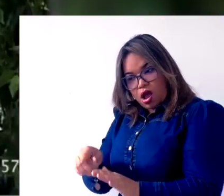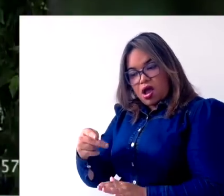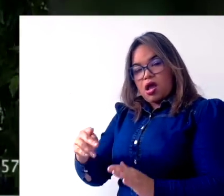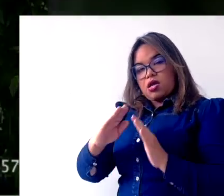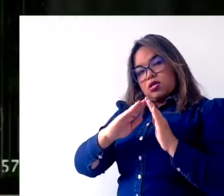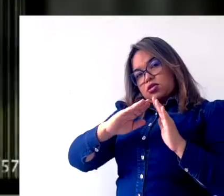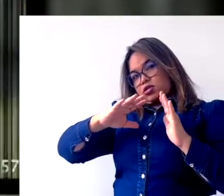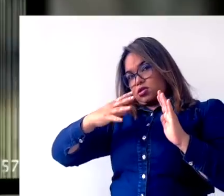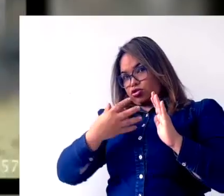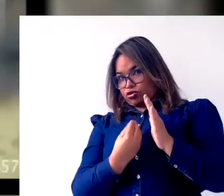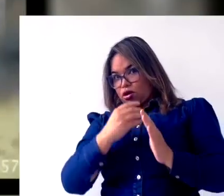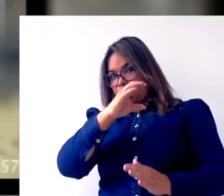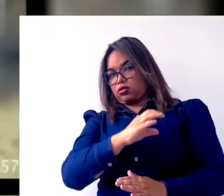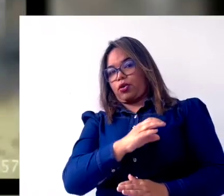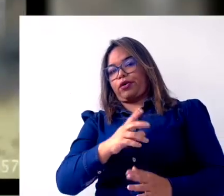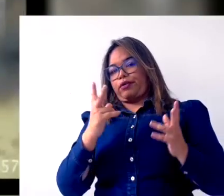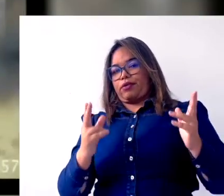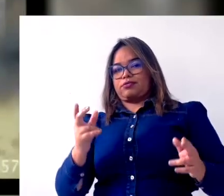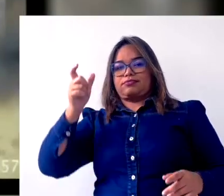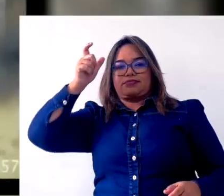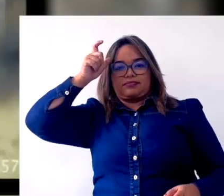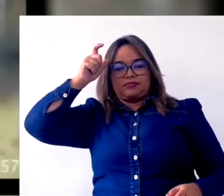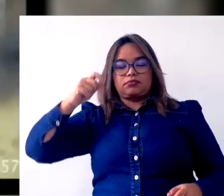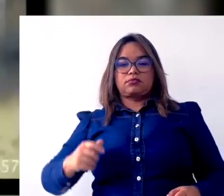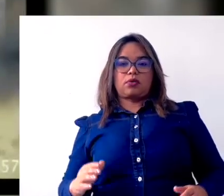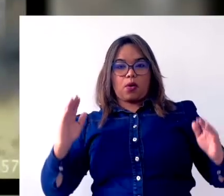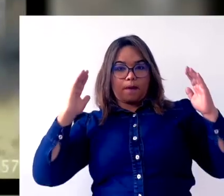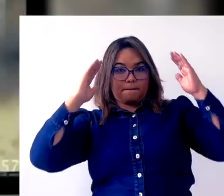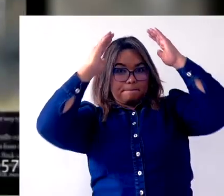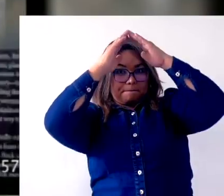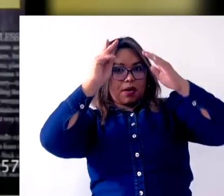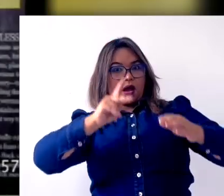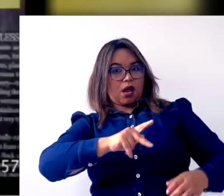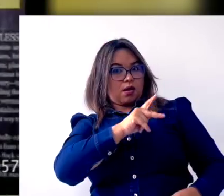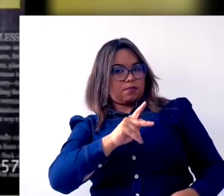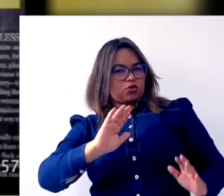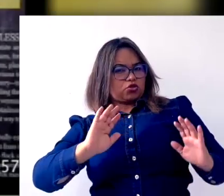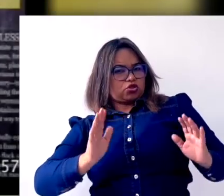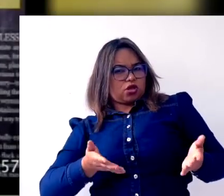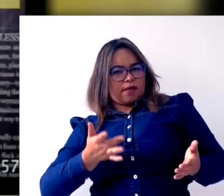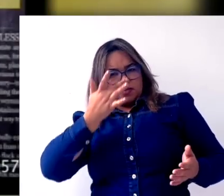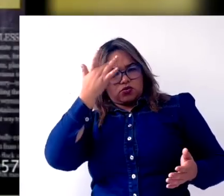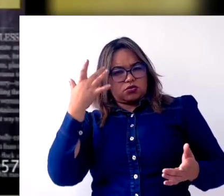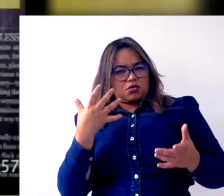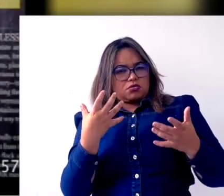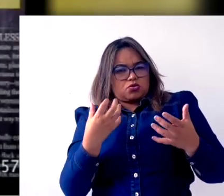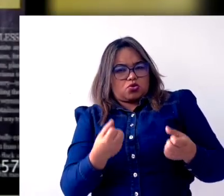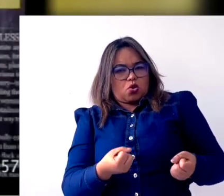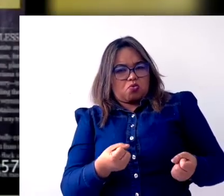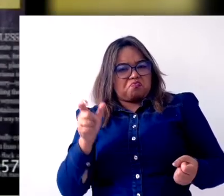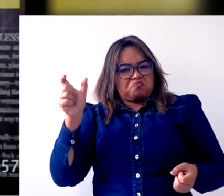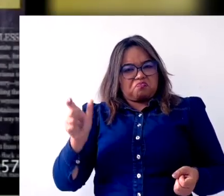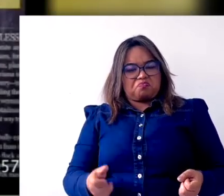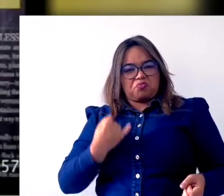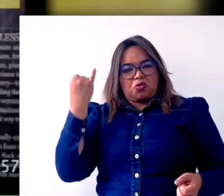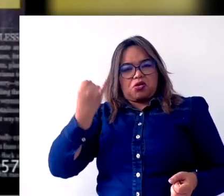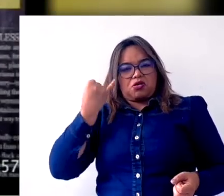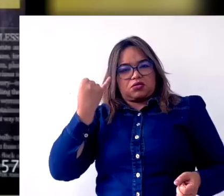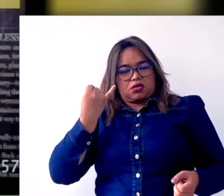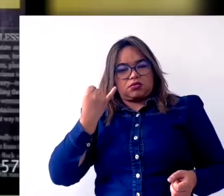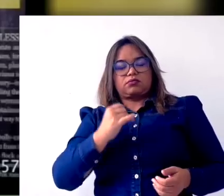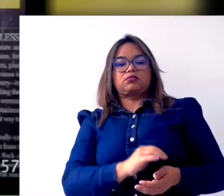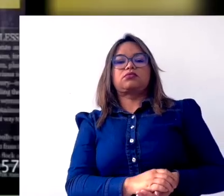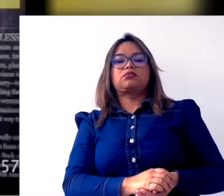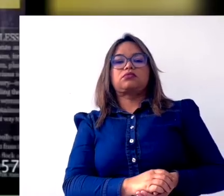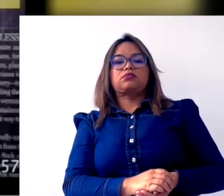estaremos adorando o dragão. O Papa já foi considerado o homem do ano. Eu acredito que os profetas são capazes de